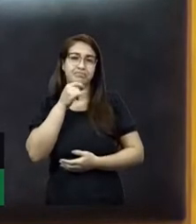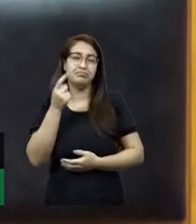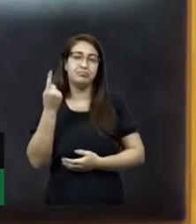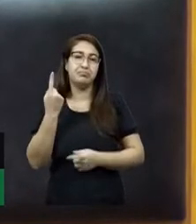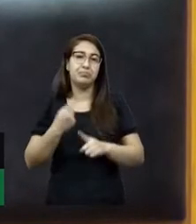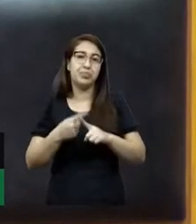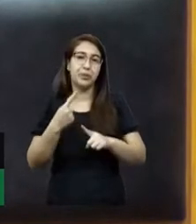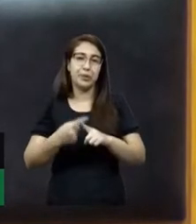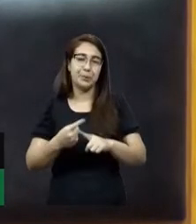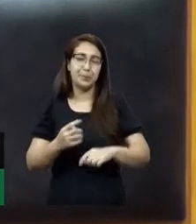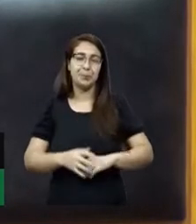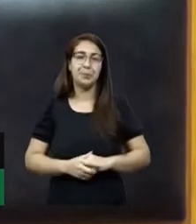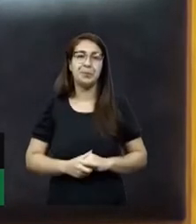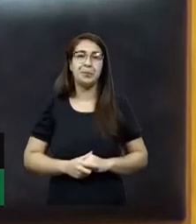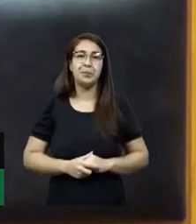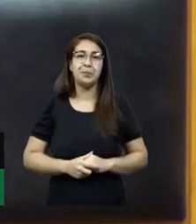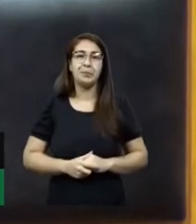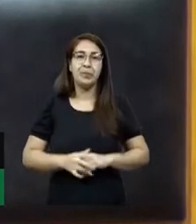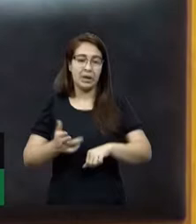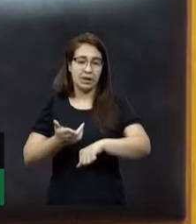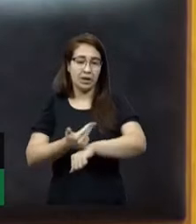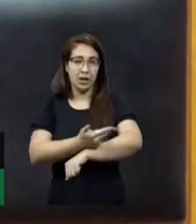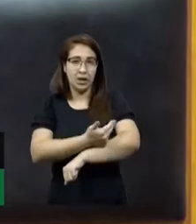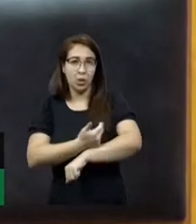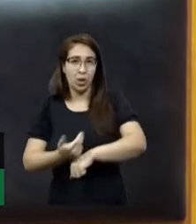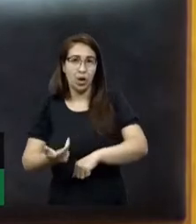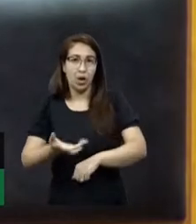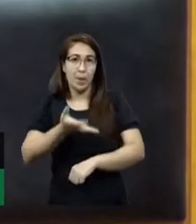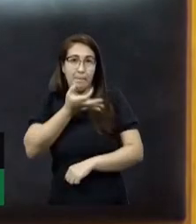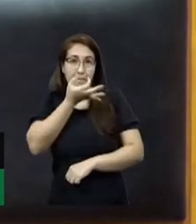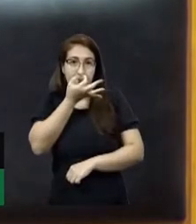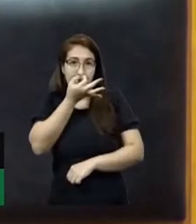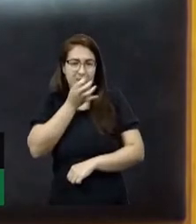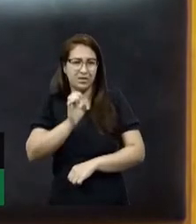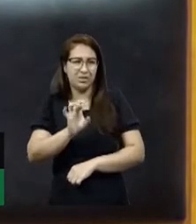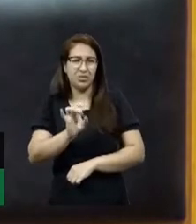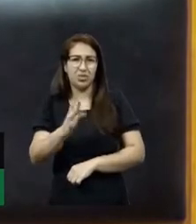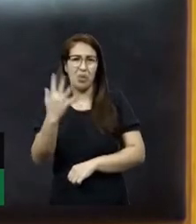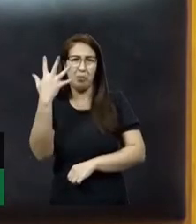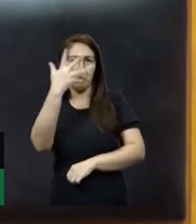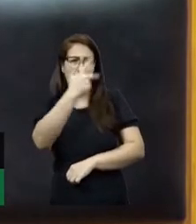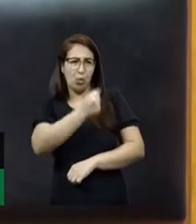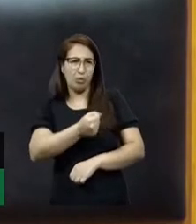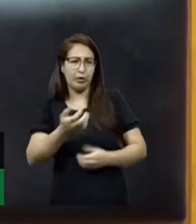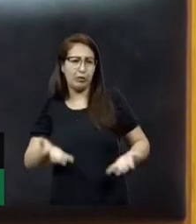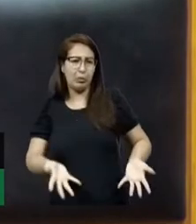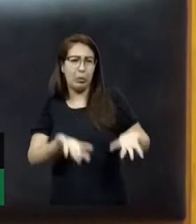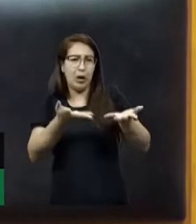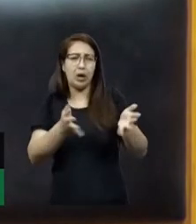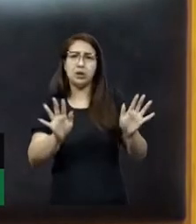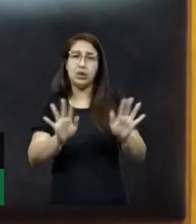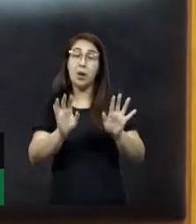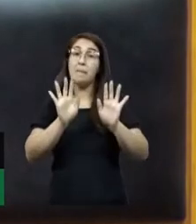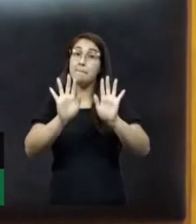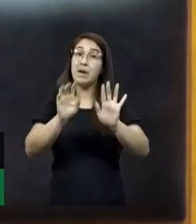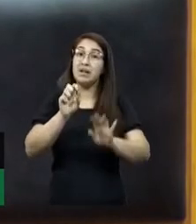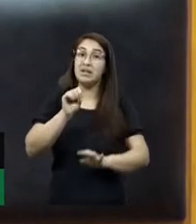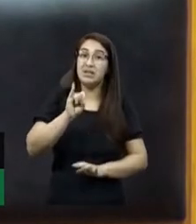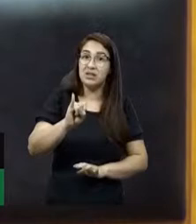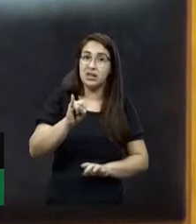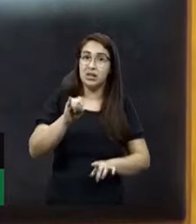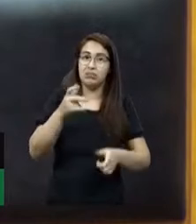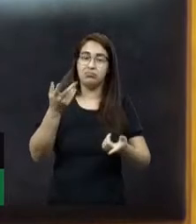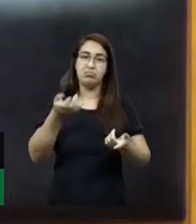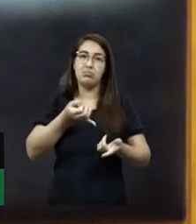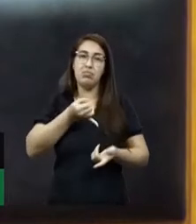por exemplo, tatuagens e piercing só para fins estéticos, mas se há necessidade de uma